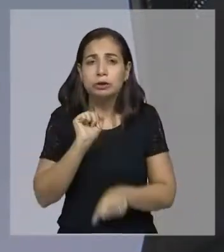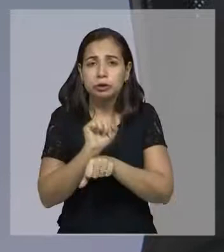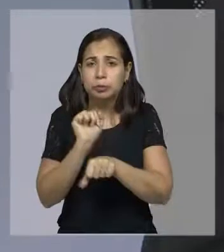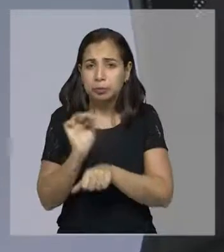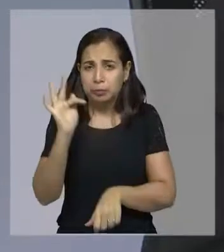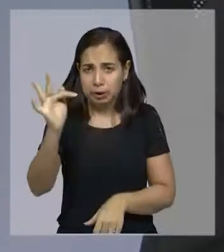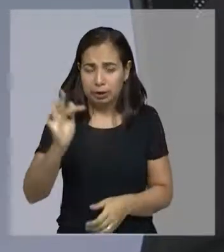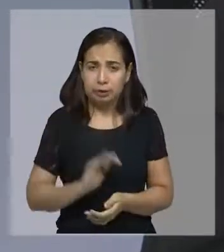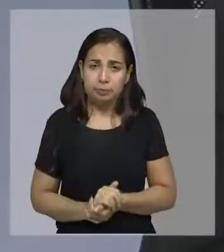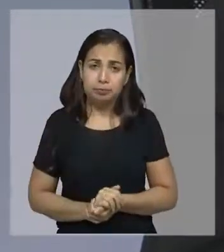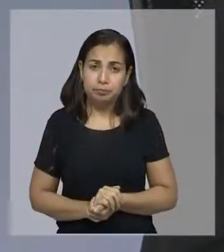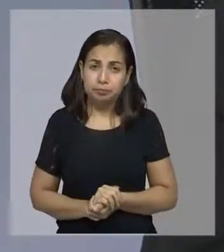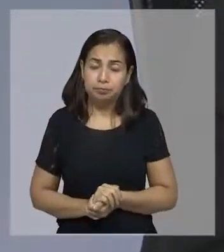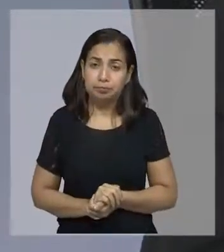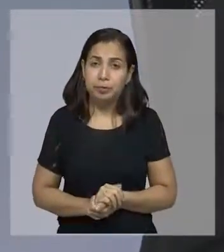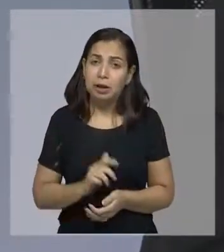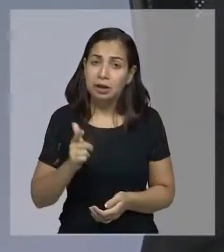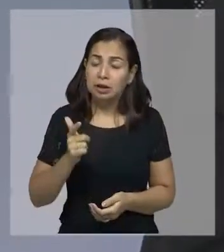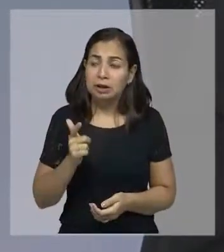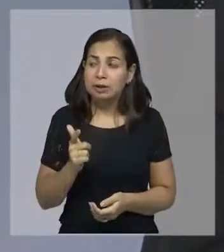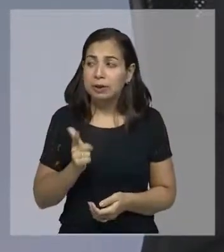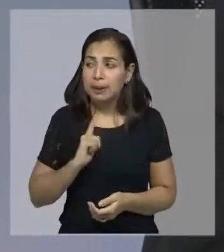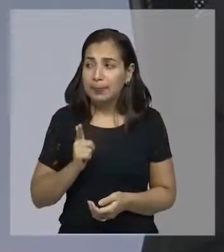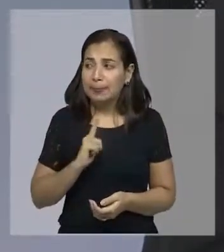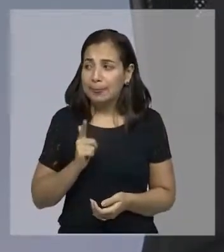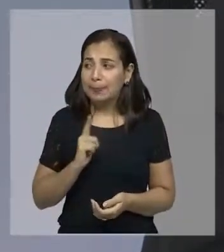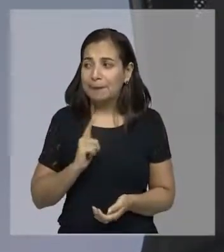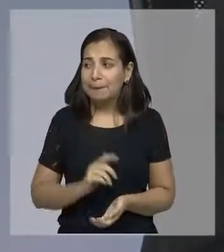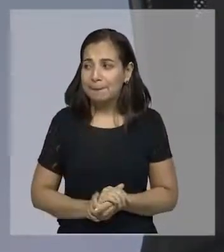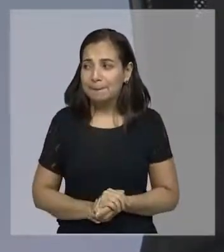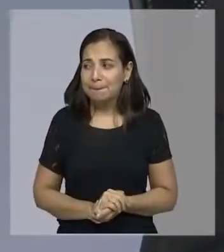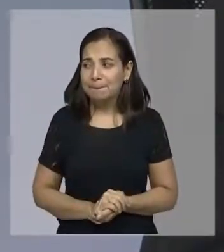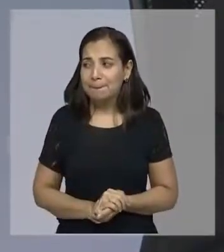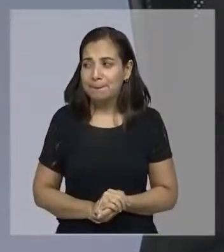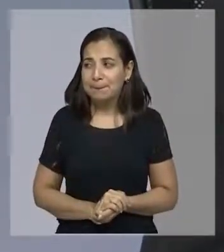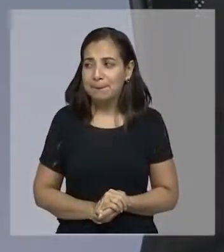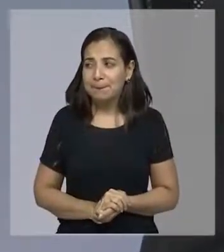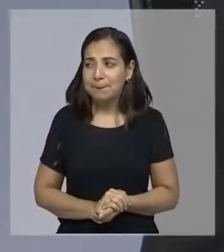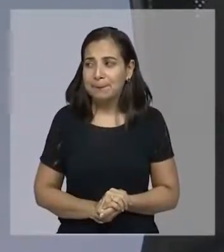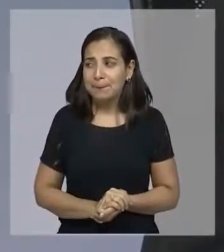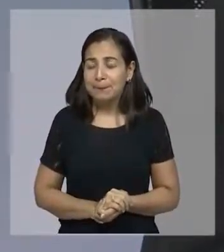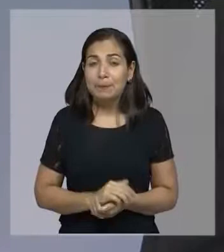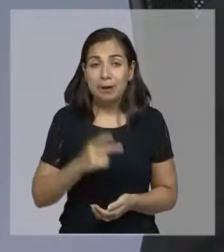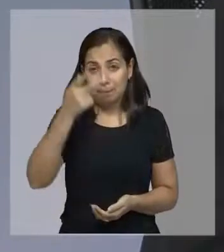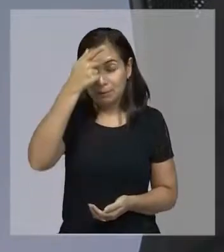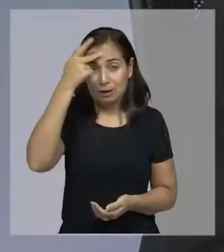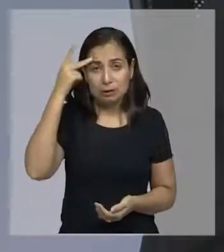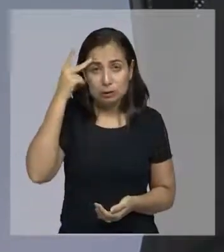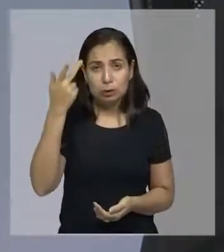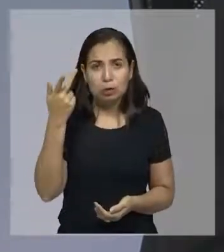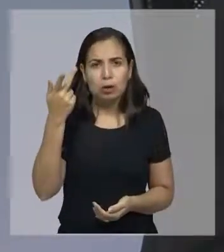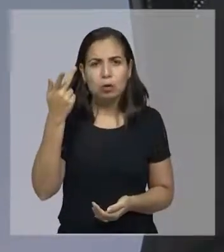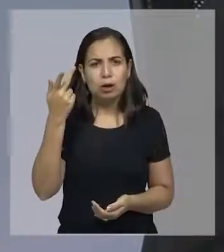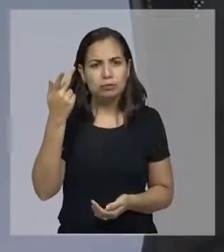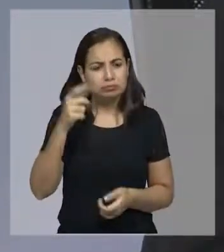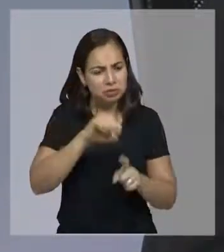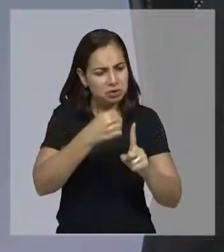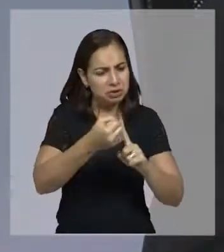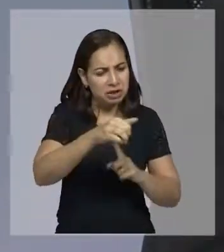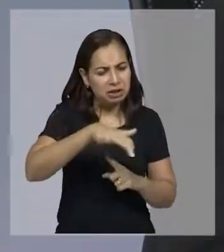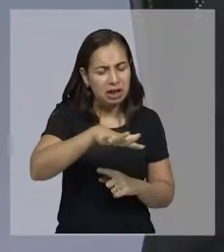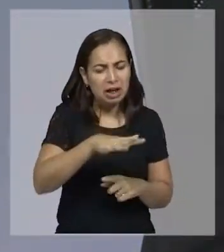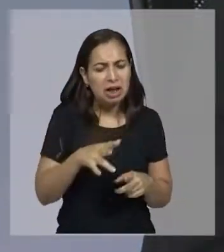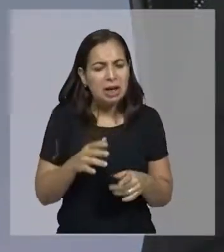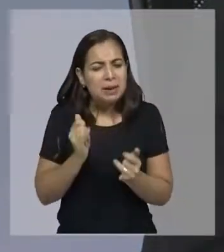apatia popular. O povo ainda não se engajou, não despertou para uma coisa